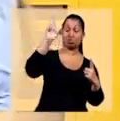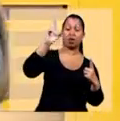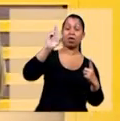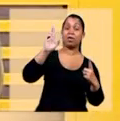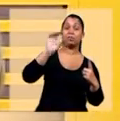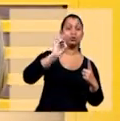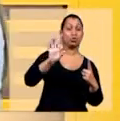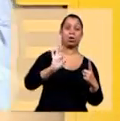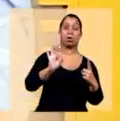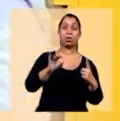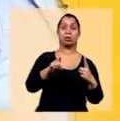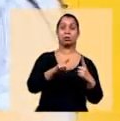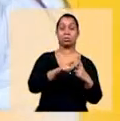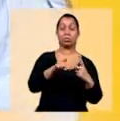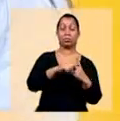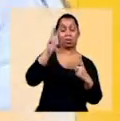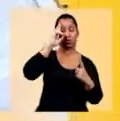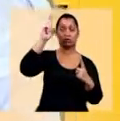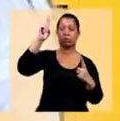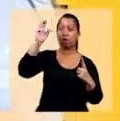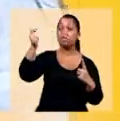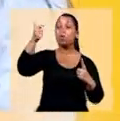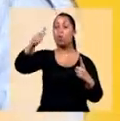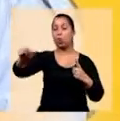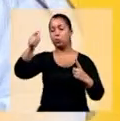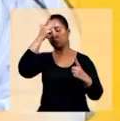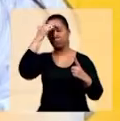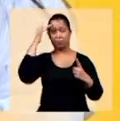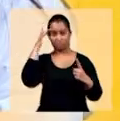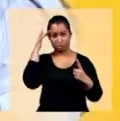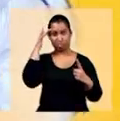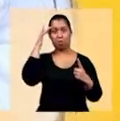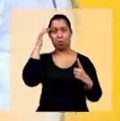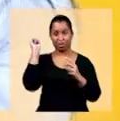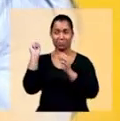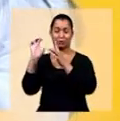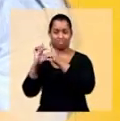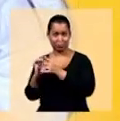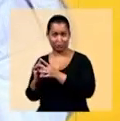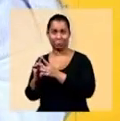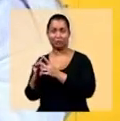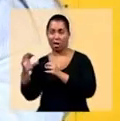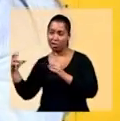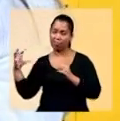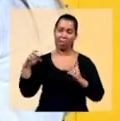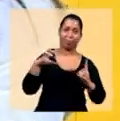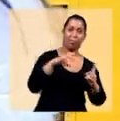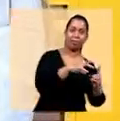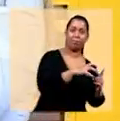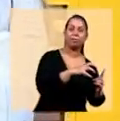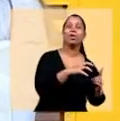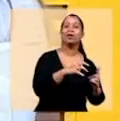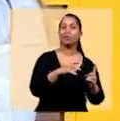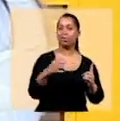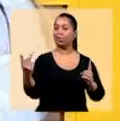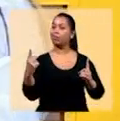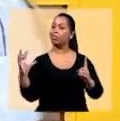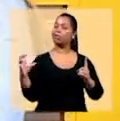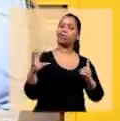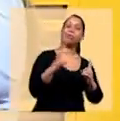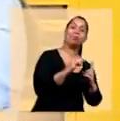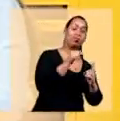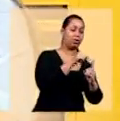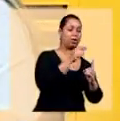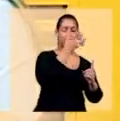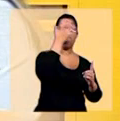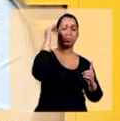para o seu subordinado. É o líder, um outro subordinado, que em conjunto, a gente chama de assédio misto. Olha só.